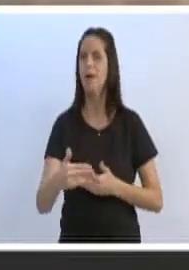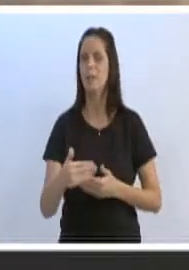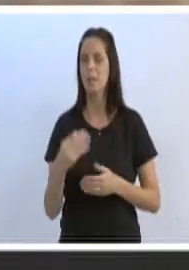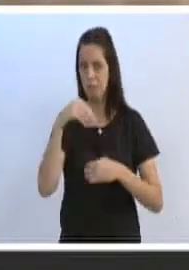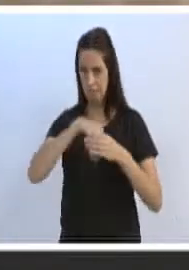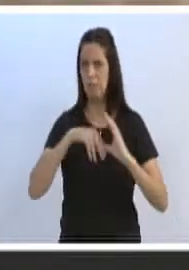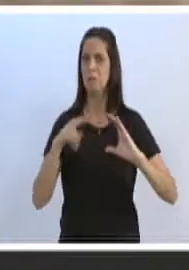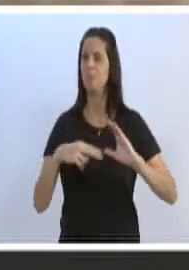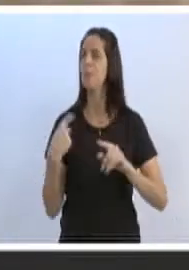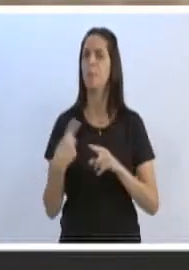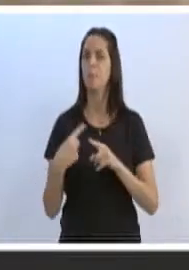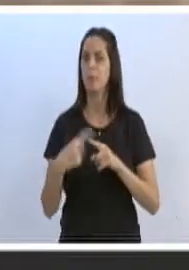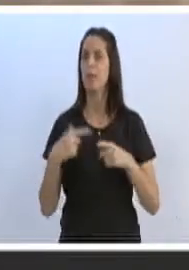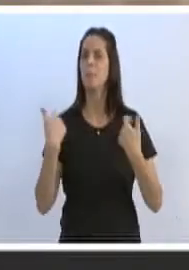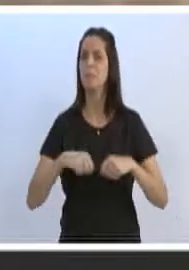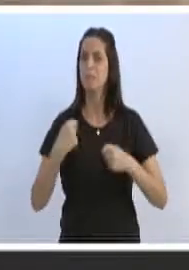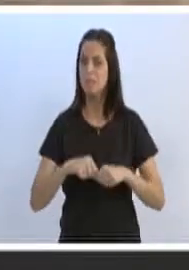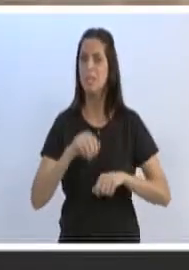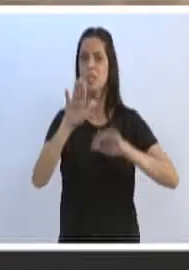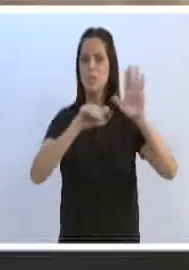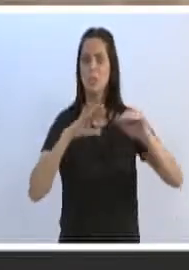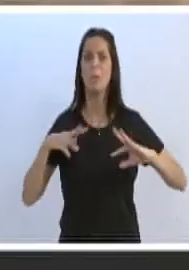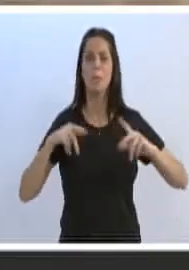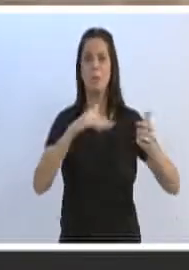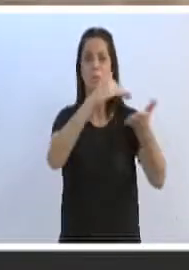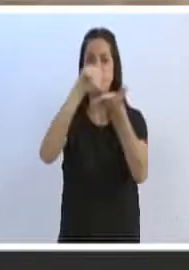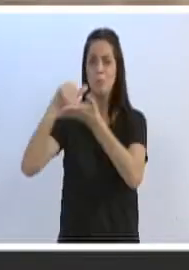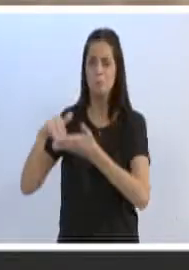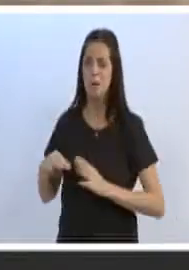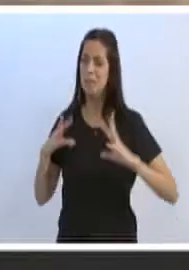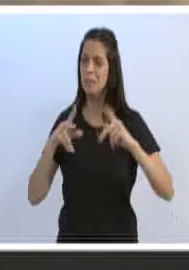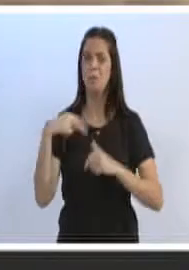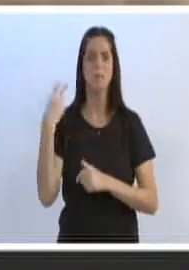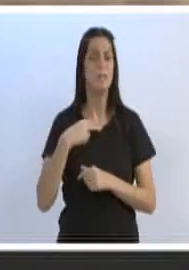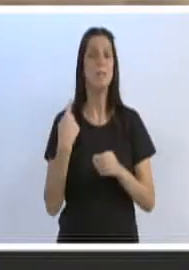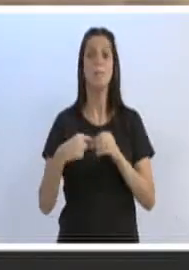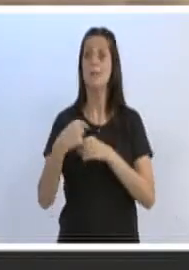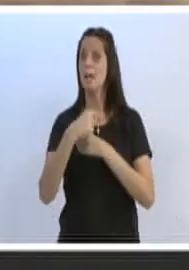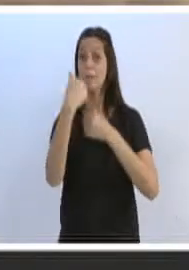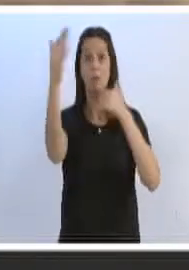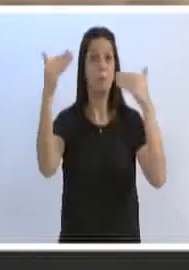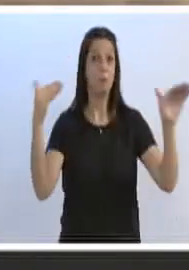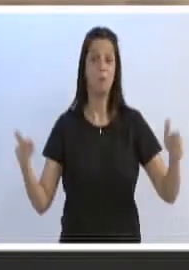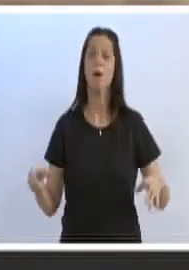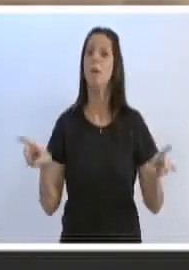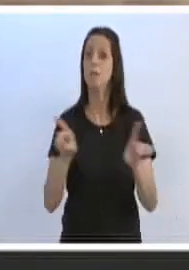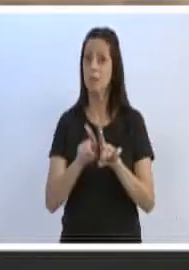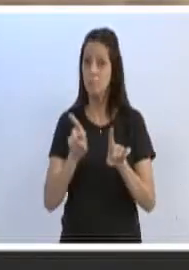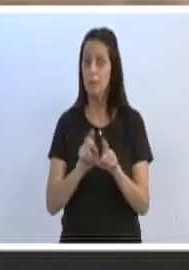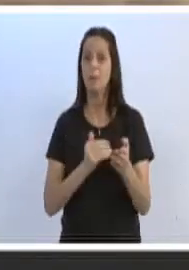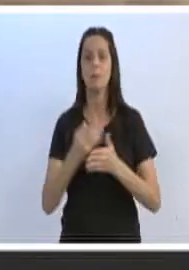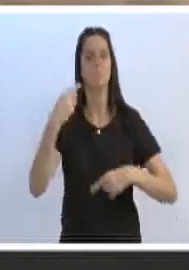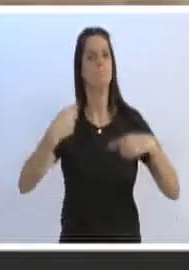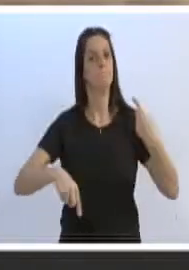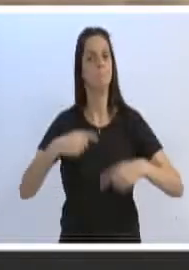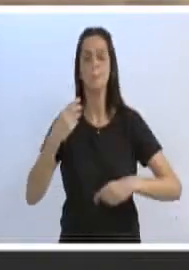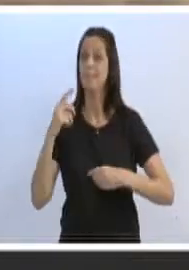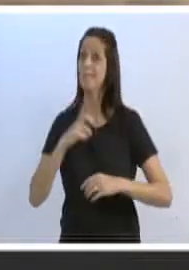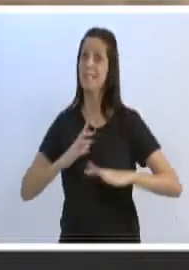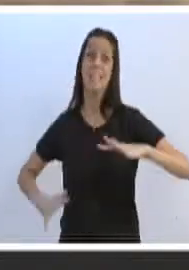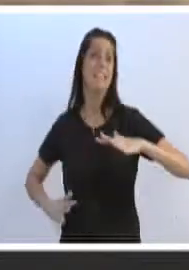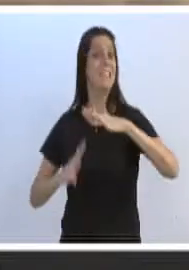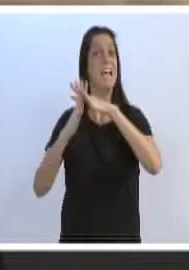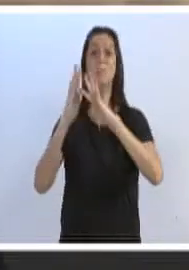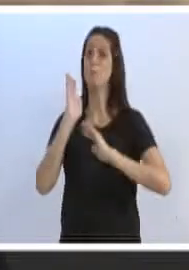trazendo todos os secretários de saúde e vereadores das cidades vizinhas para nós discutirmos um extrateto estátua